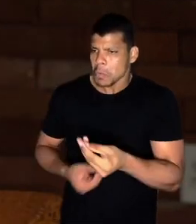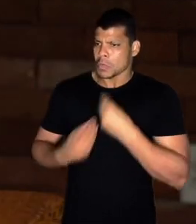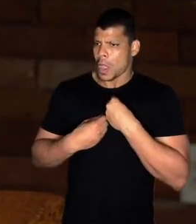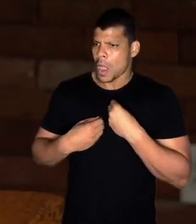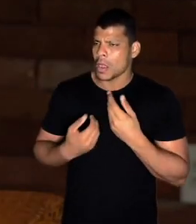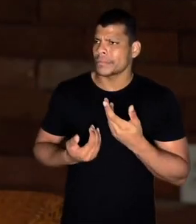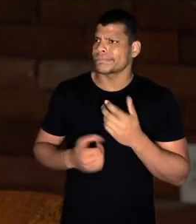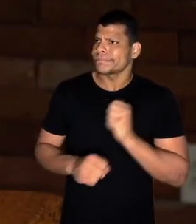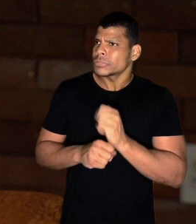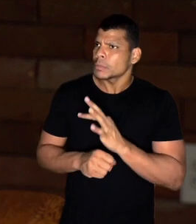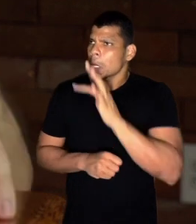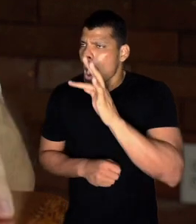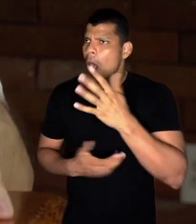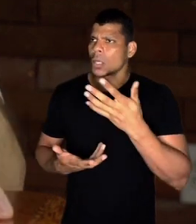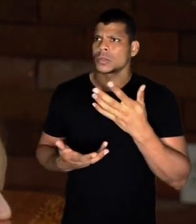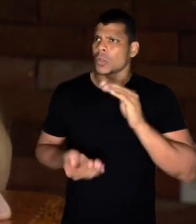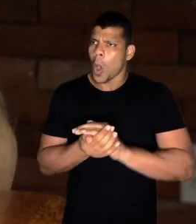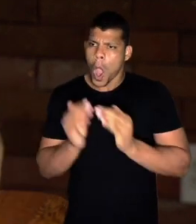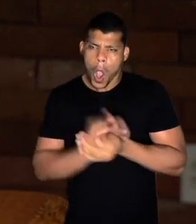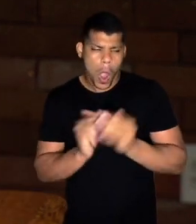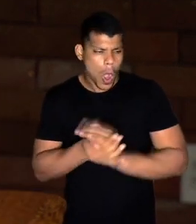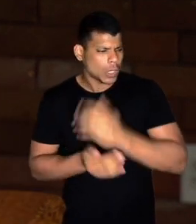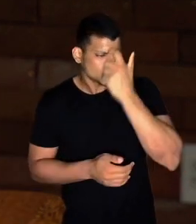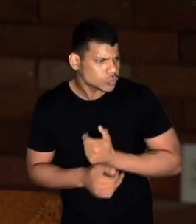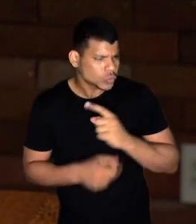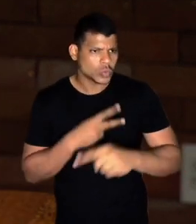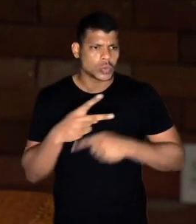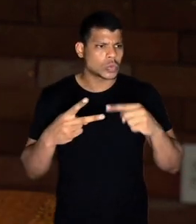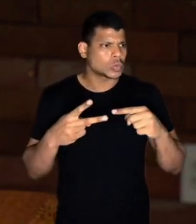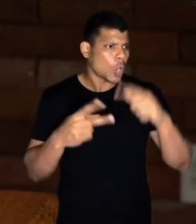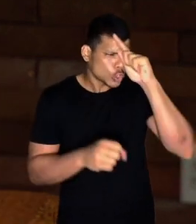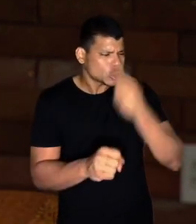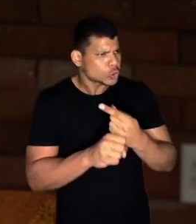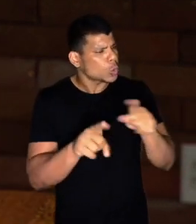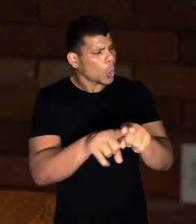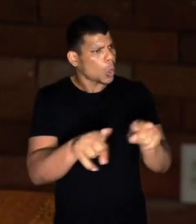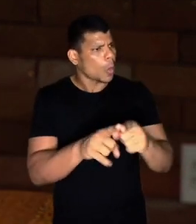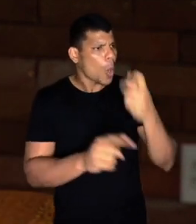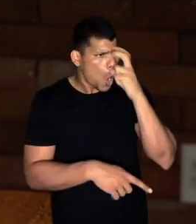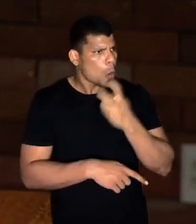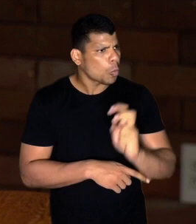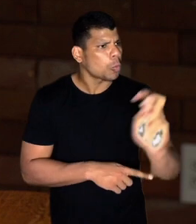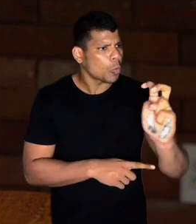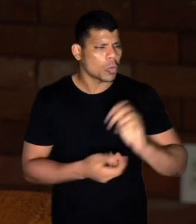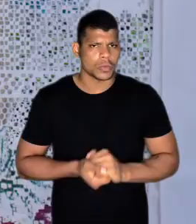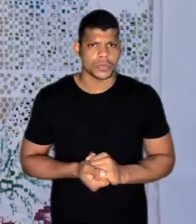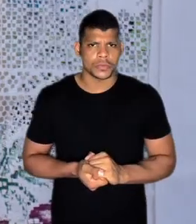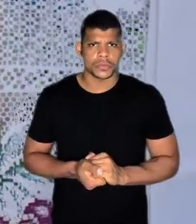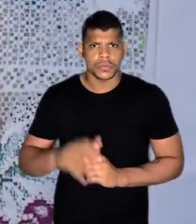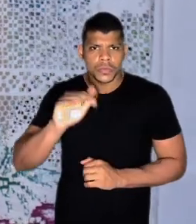renova as minhas esperanças seja como artista né seja como um gestor Cultural